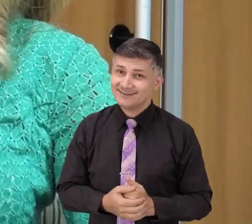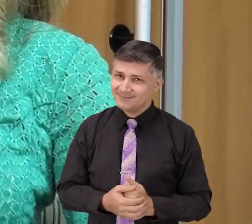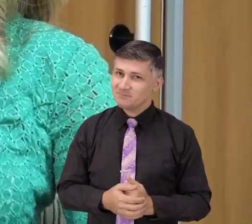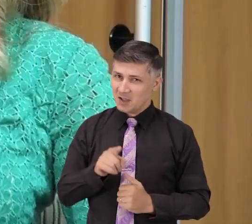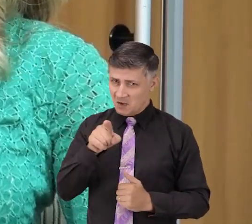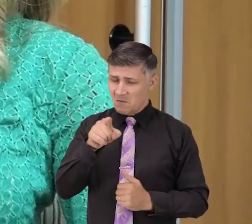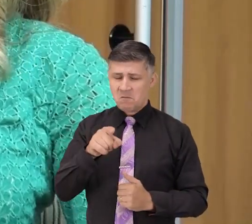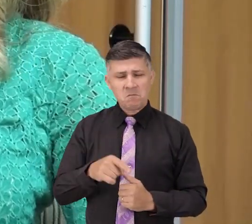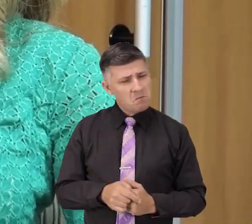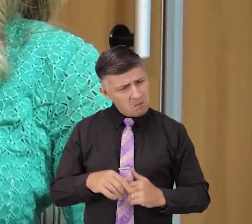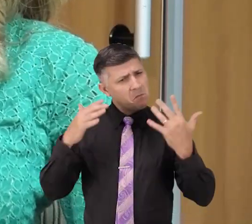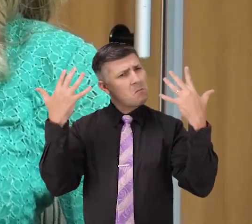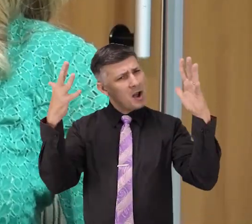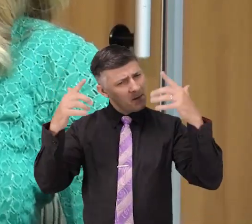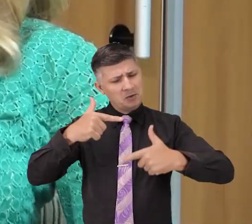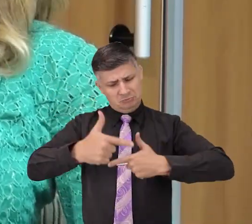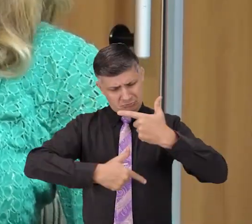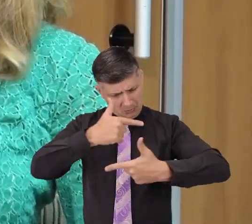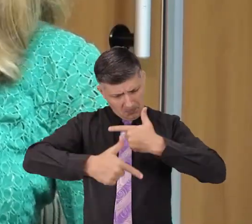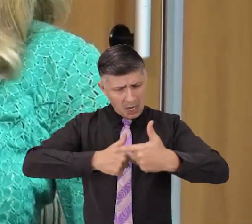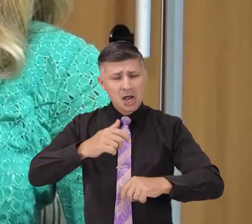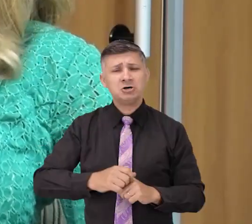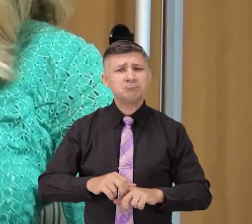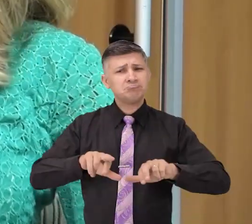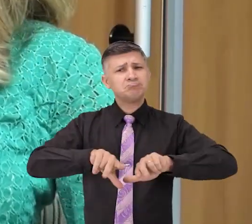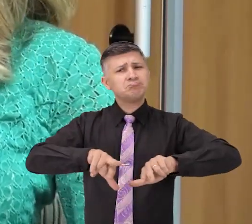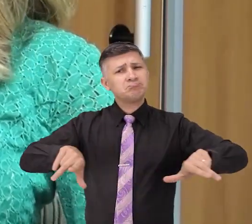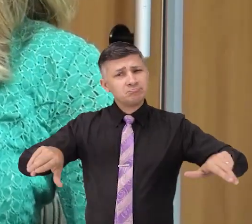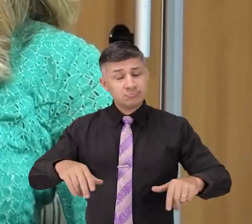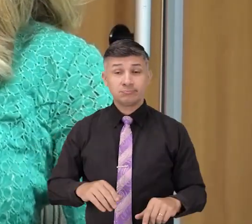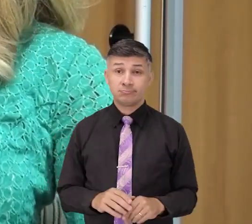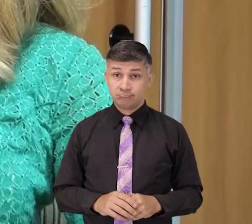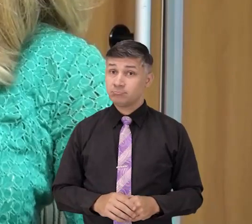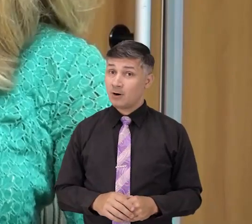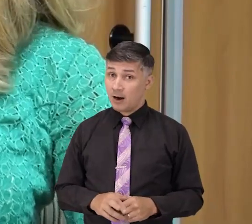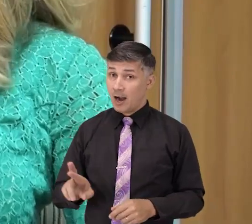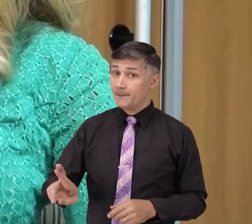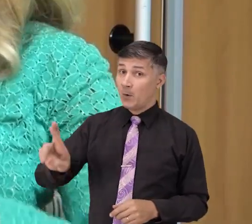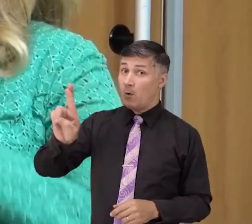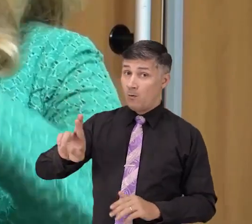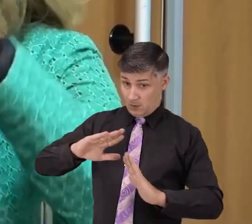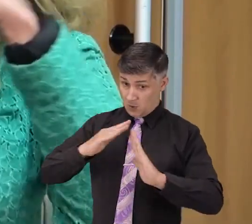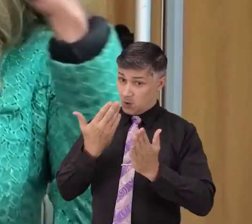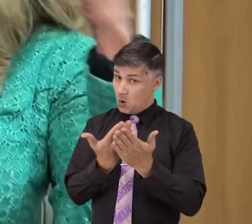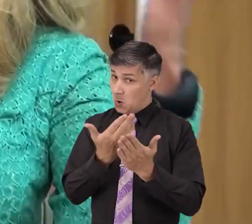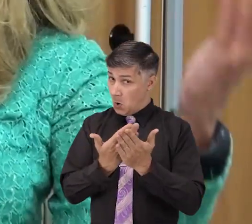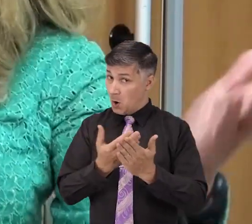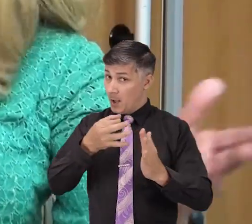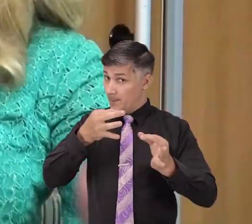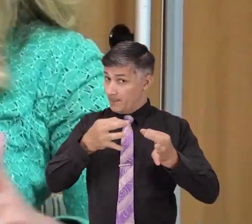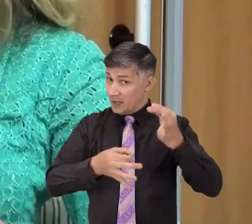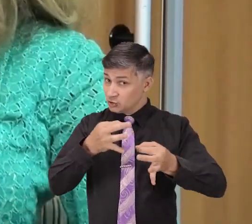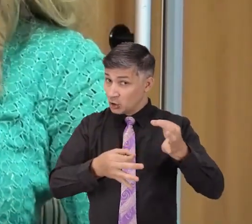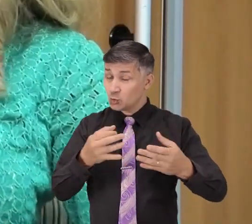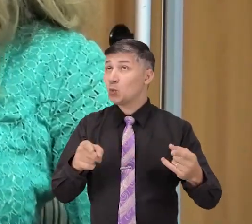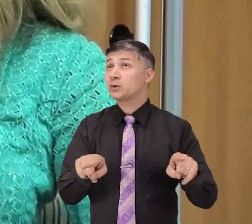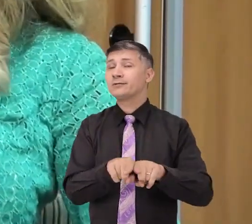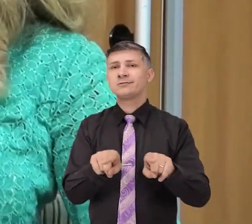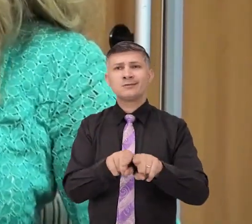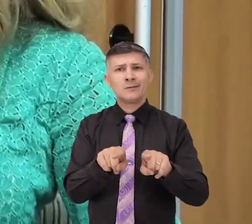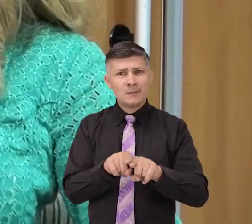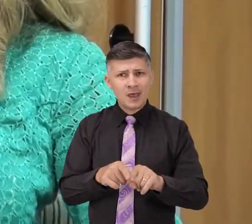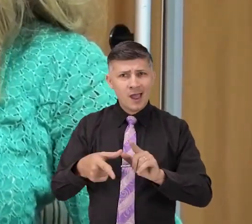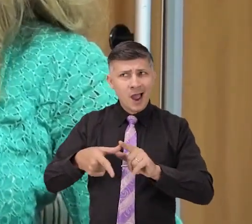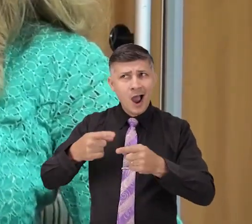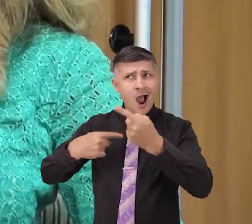eu digo que você está fazendo um trabalho maravilhoso à frente da escola, isso é até dando prosseguimento aos